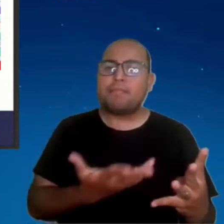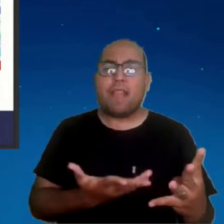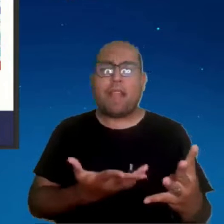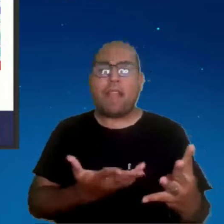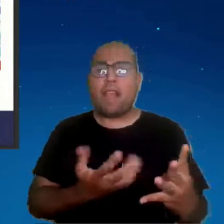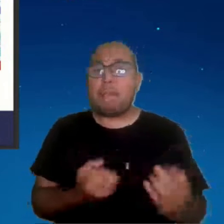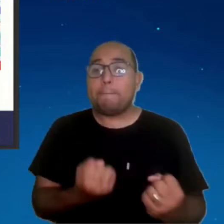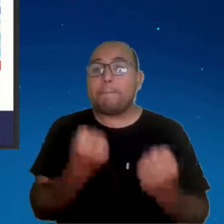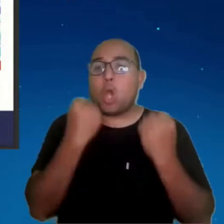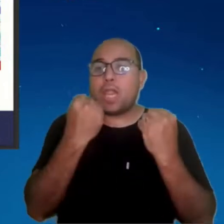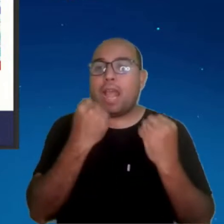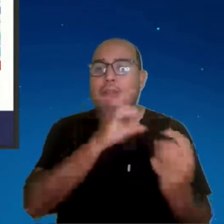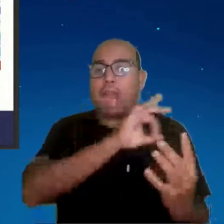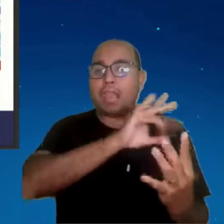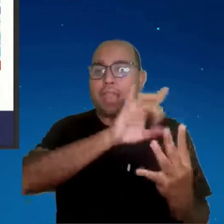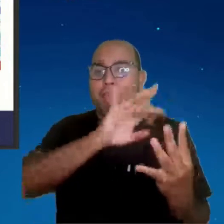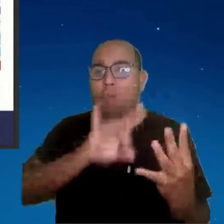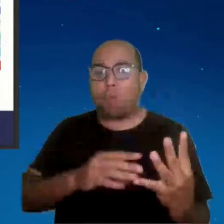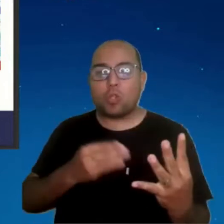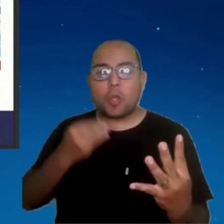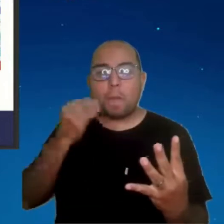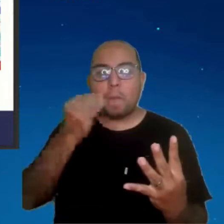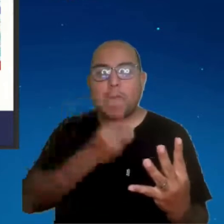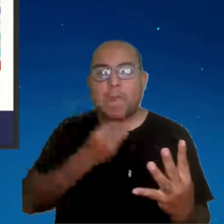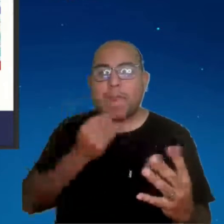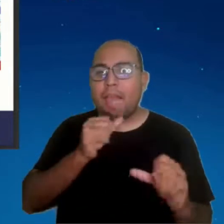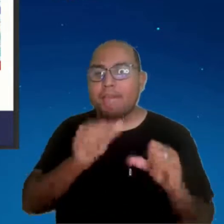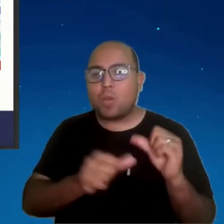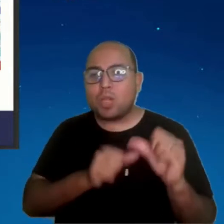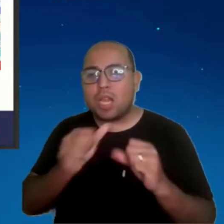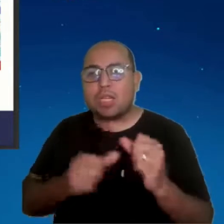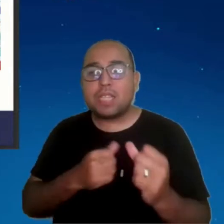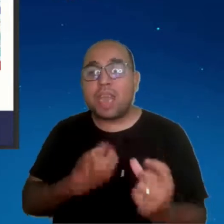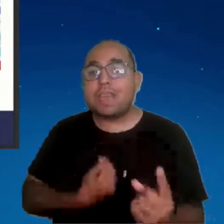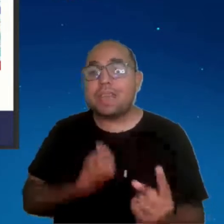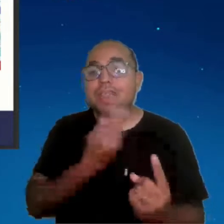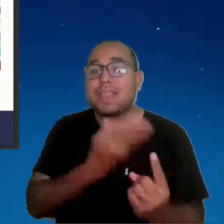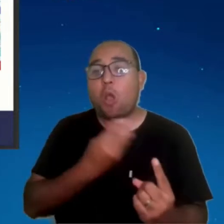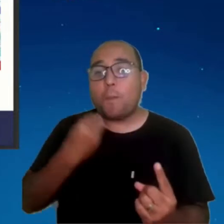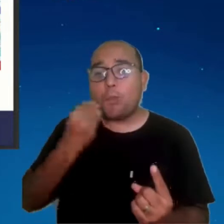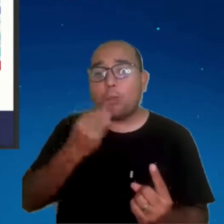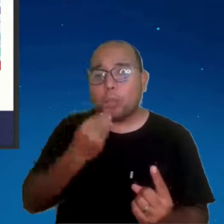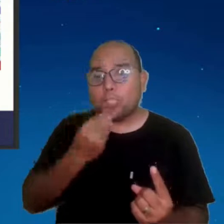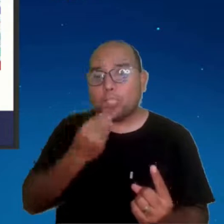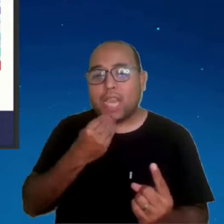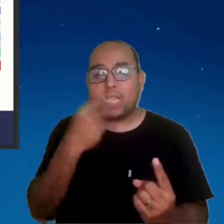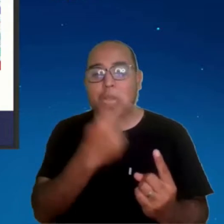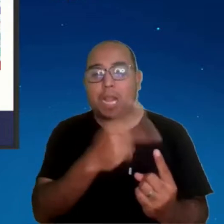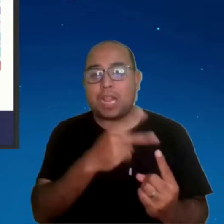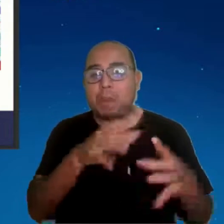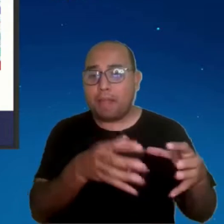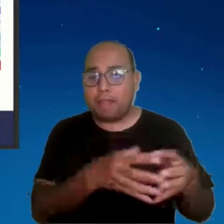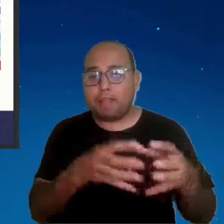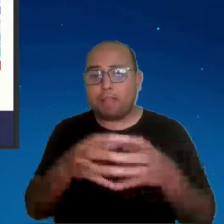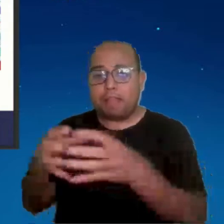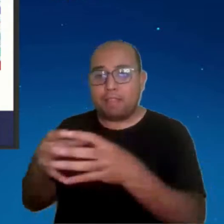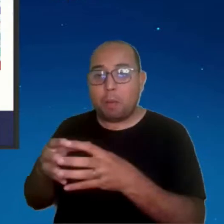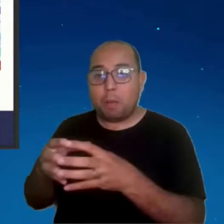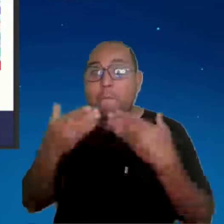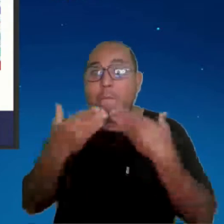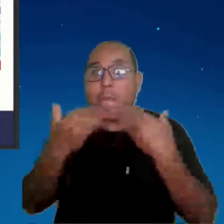sua cultura, não. É você vivenciar as mudanças e dar oportunidade para as suas equipes, para melhorar